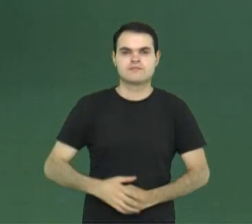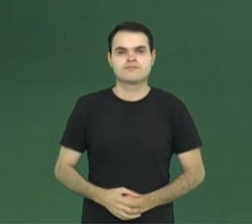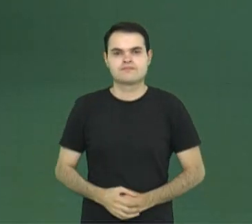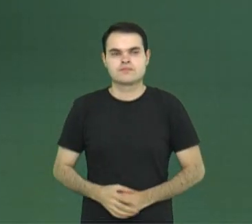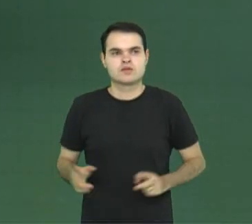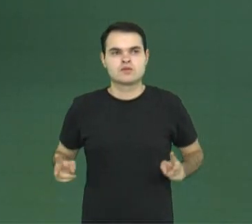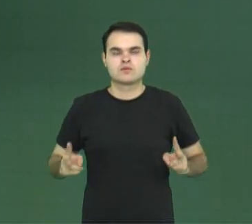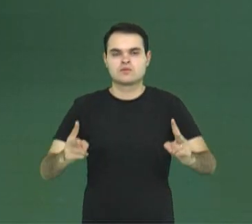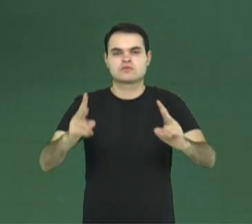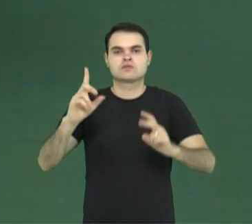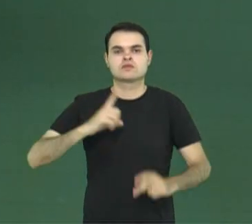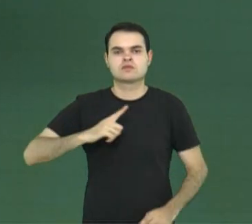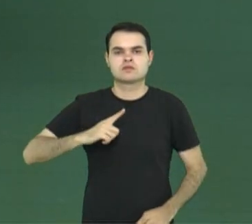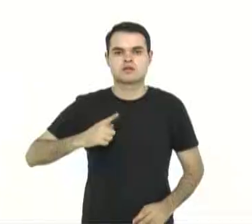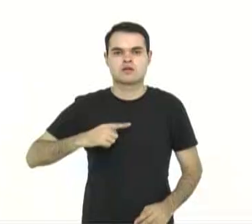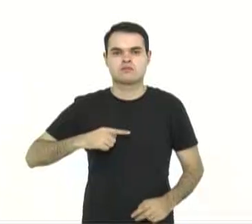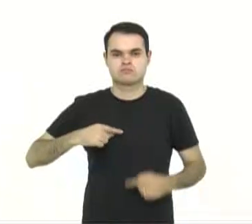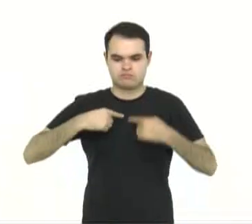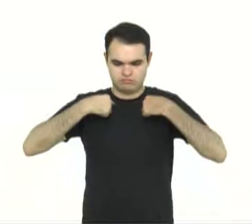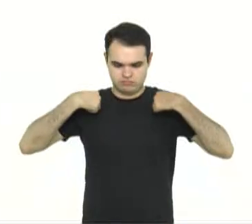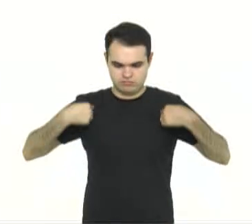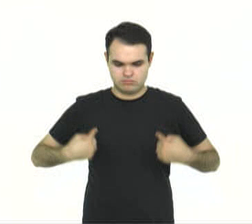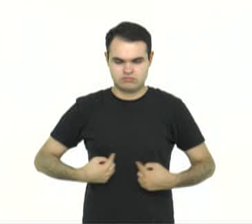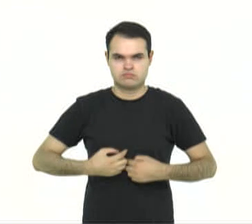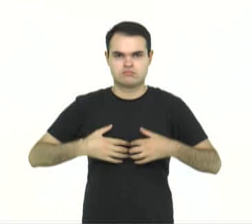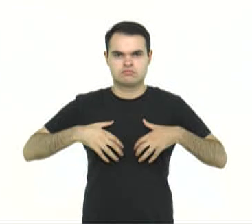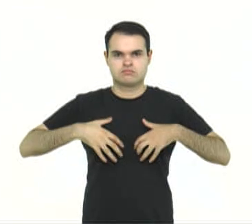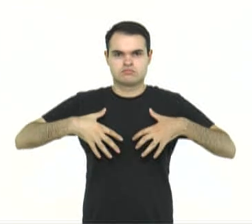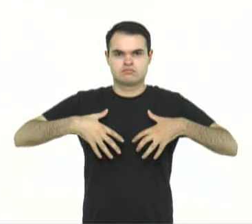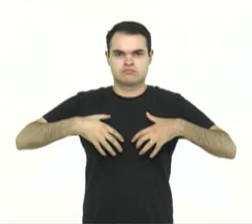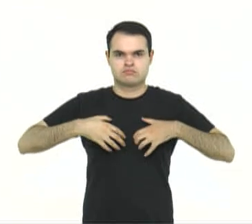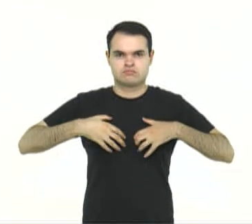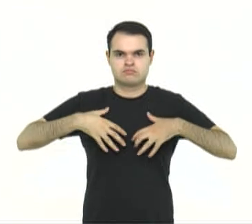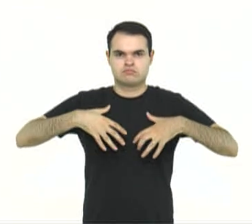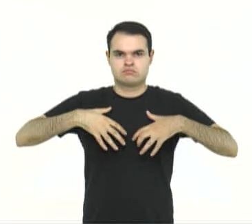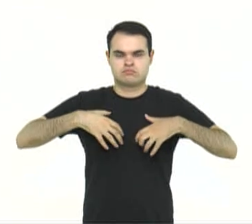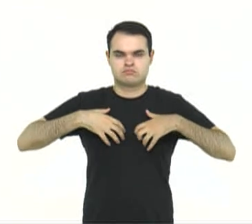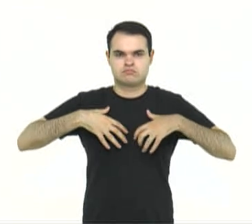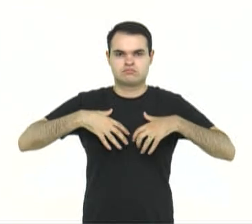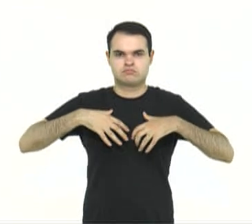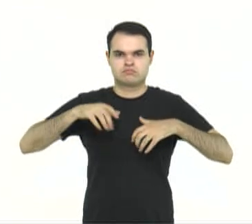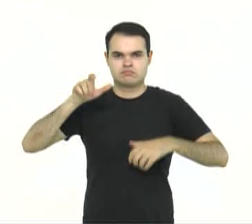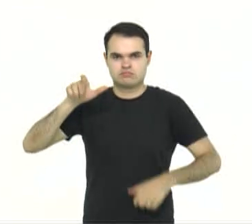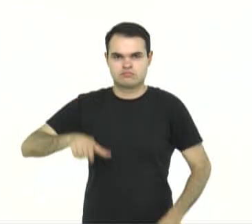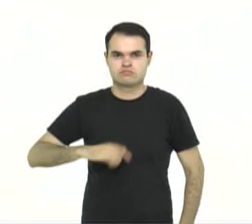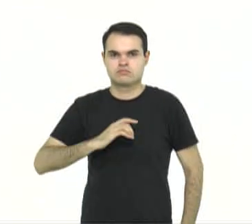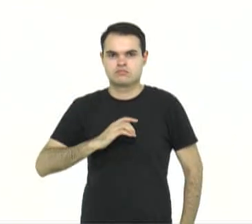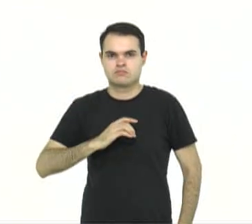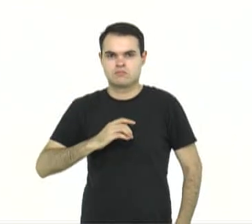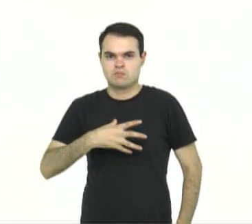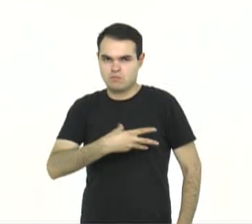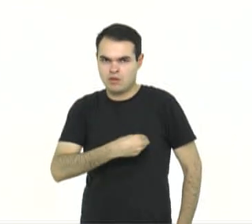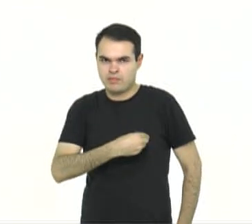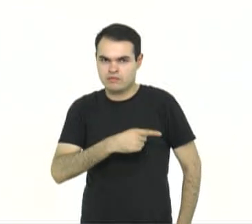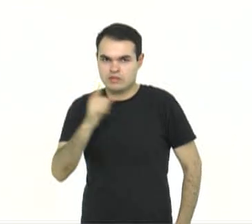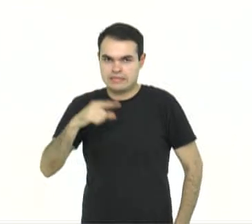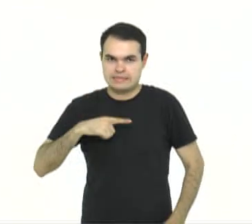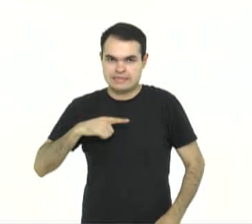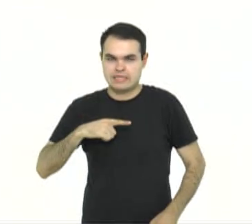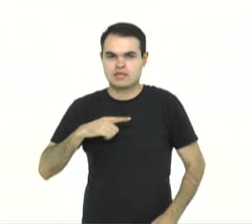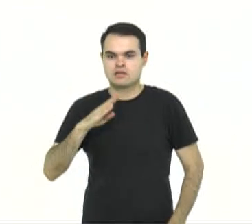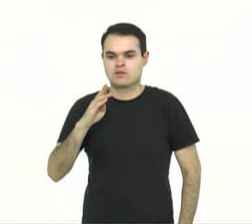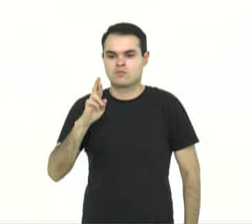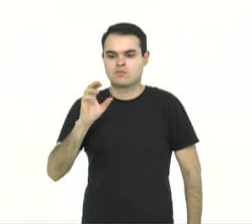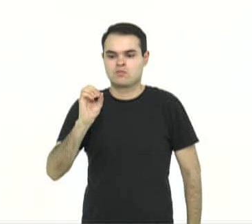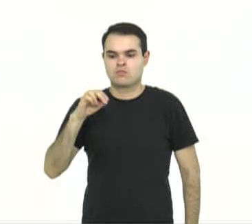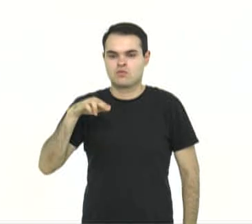Aqui eu estou mostrando aqui o pulmão de um mamífero, tá? Para a gente analisar a presença dos brônquios, que é muito importante, a gente vai estar